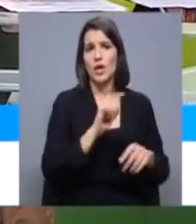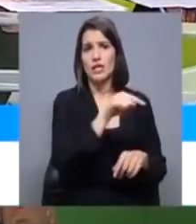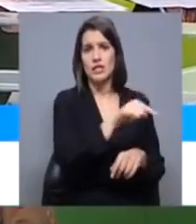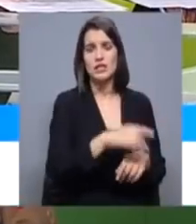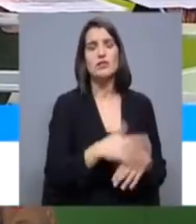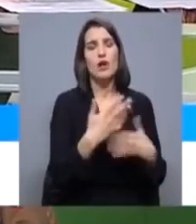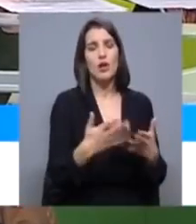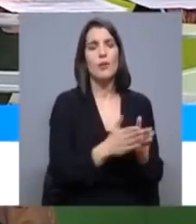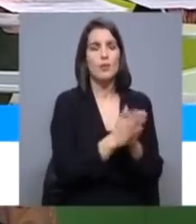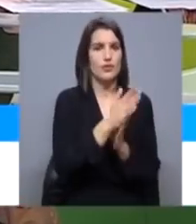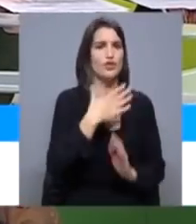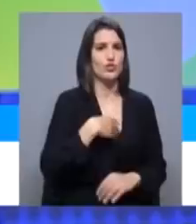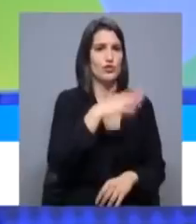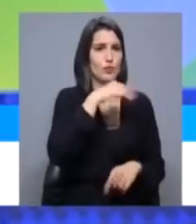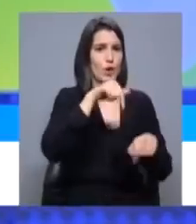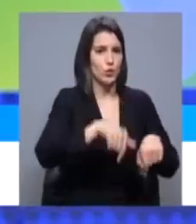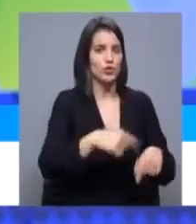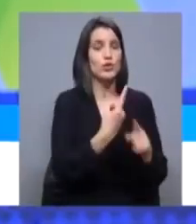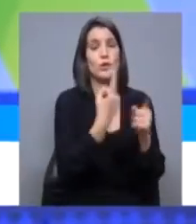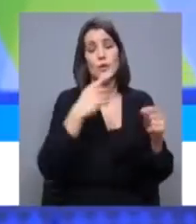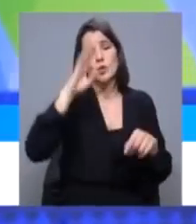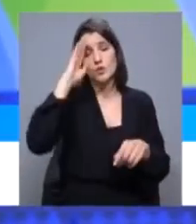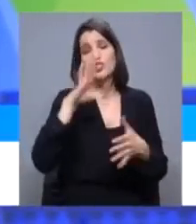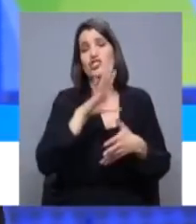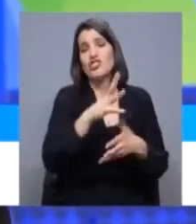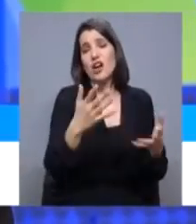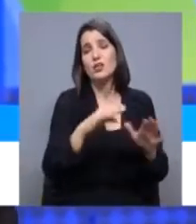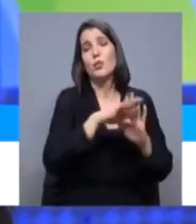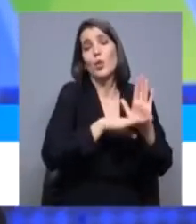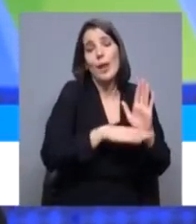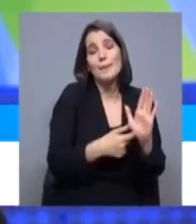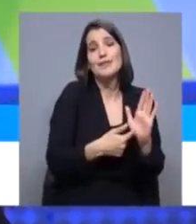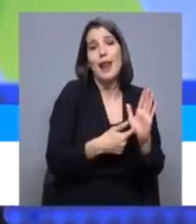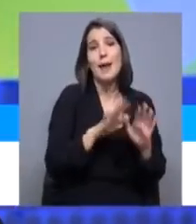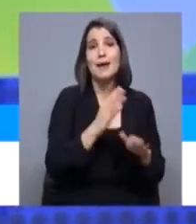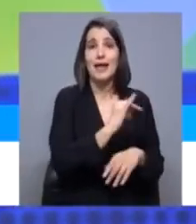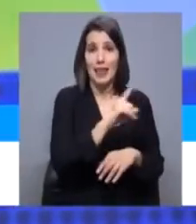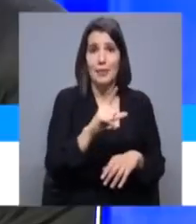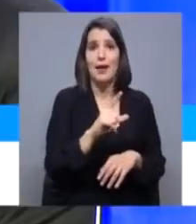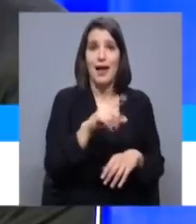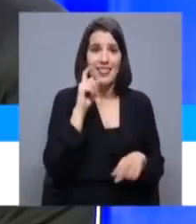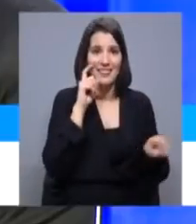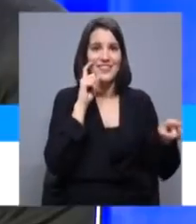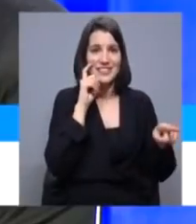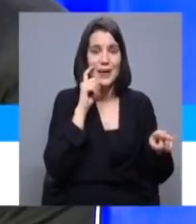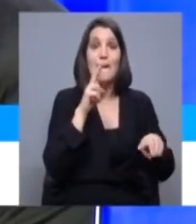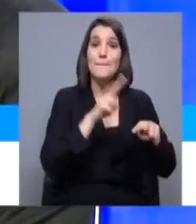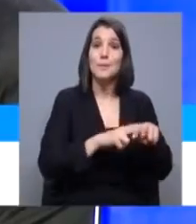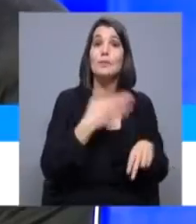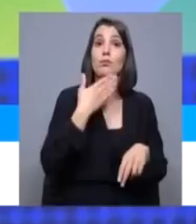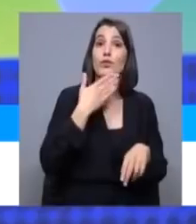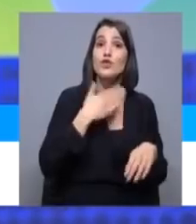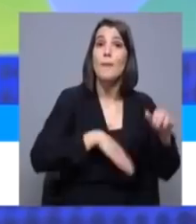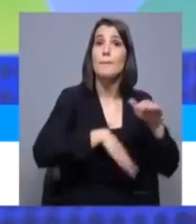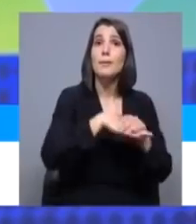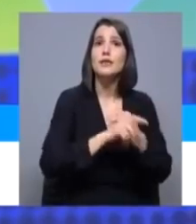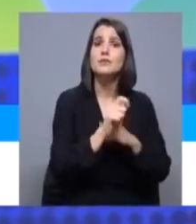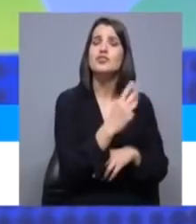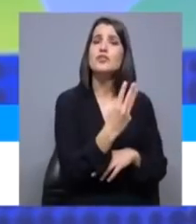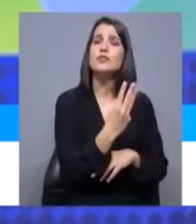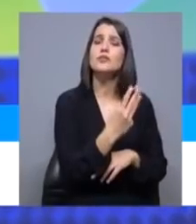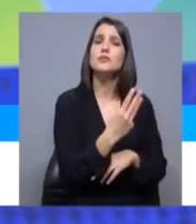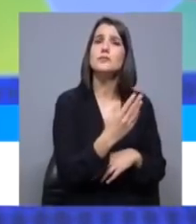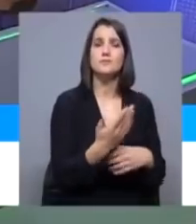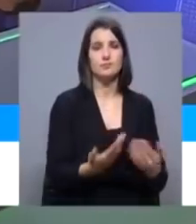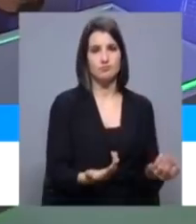mas já agora gostava que explicasse aqui hoje porque eu sei que está dizer com os programas mas sem segurar o defendeu que a prisão preventiva tem que ter o máximo de três